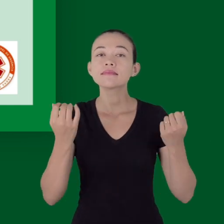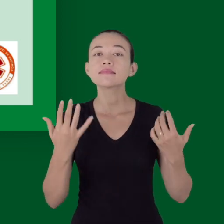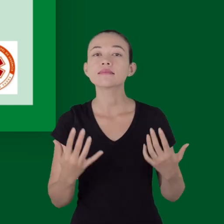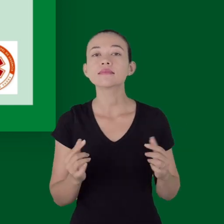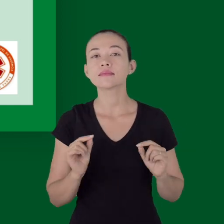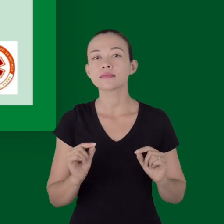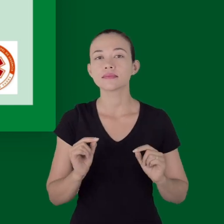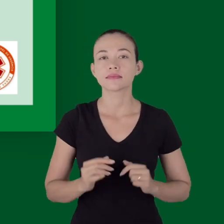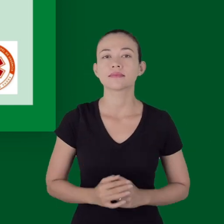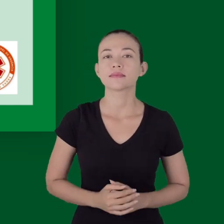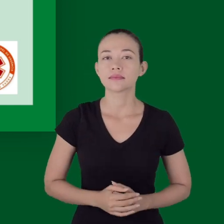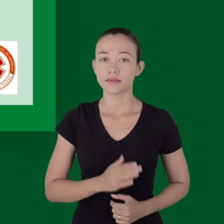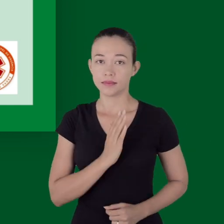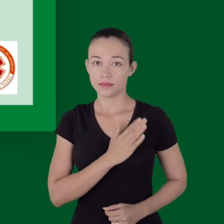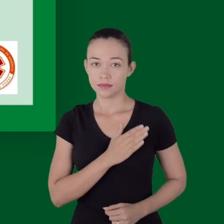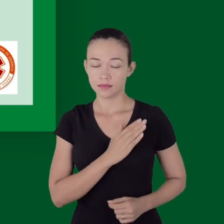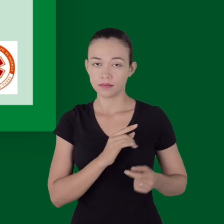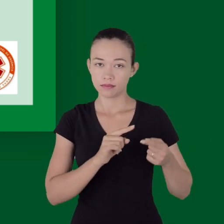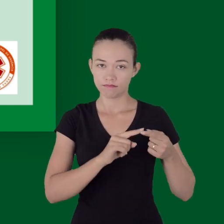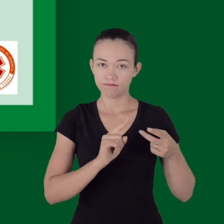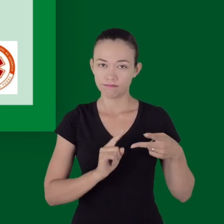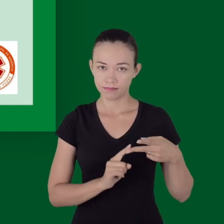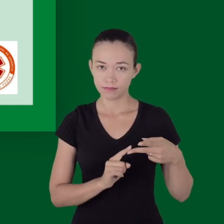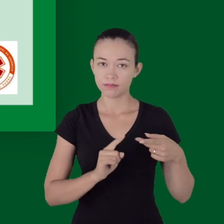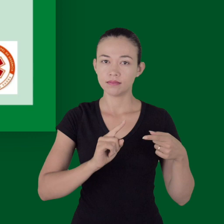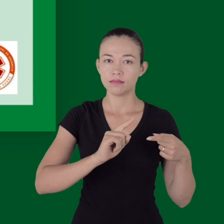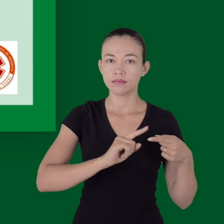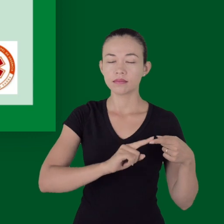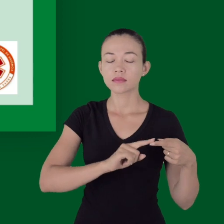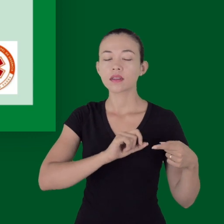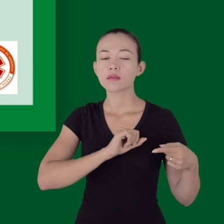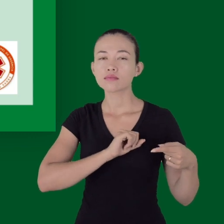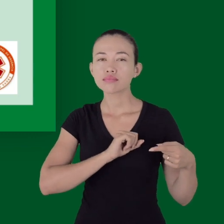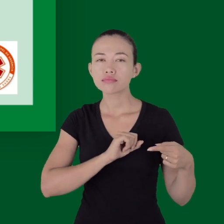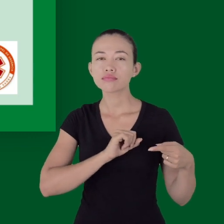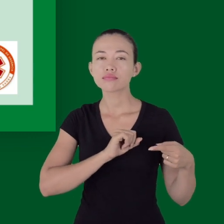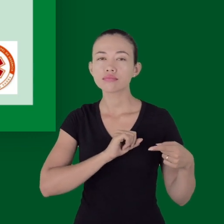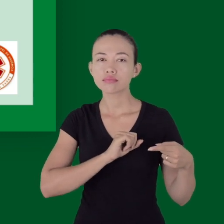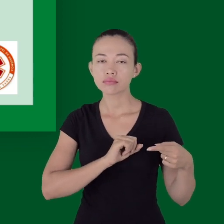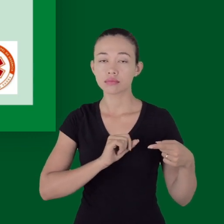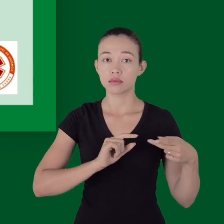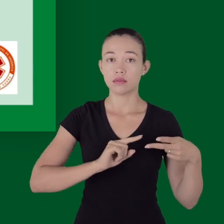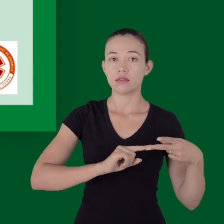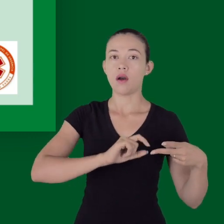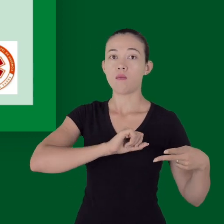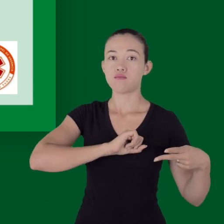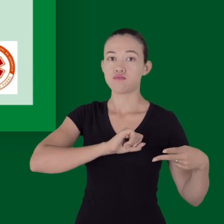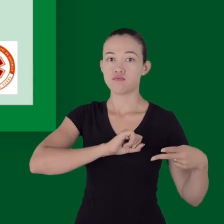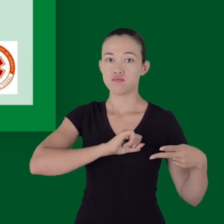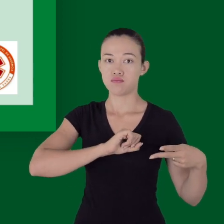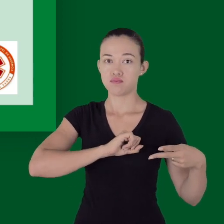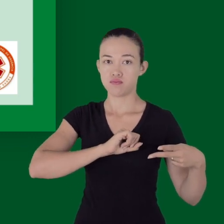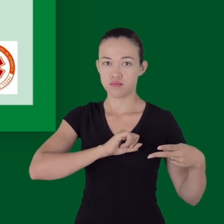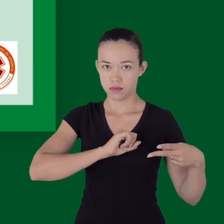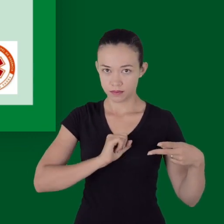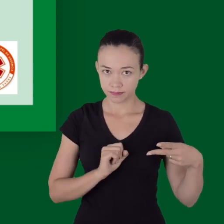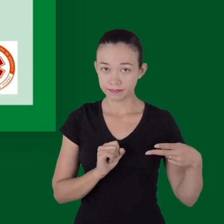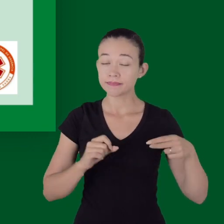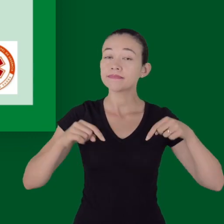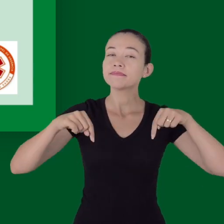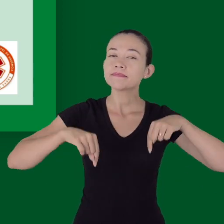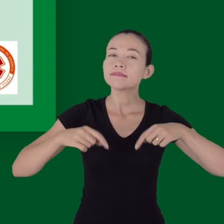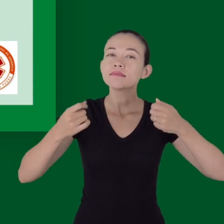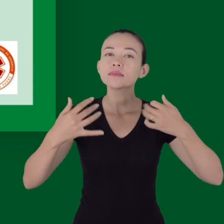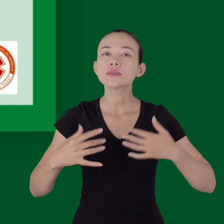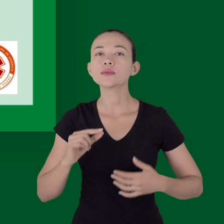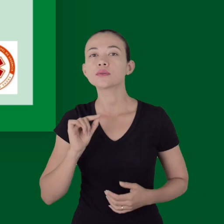as taquiarritmias. A gente vai fazer uma introdução do coração normal, do ritmo normal do coração, depois eu vou